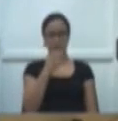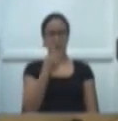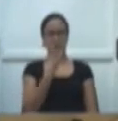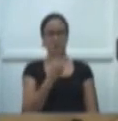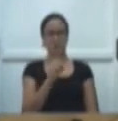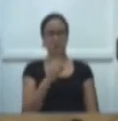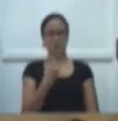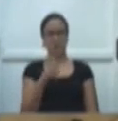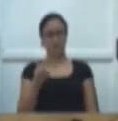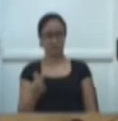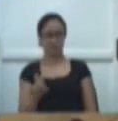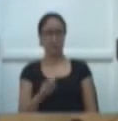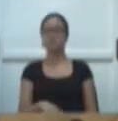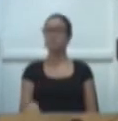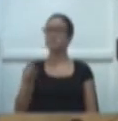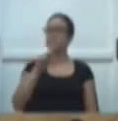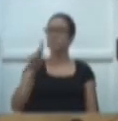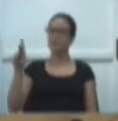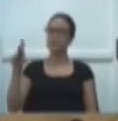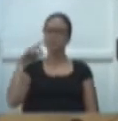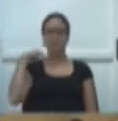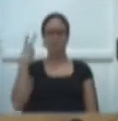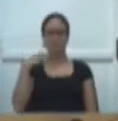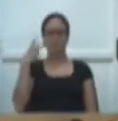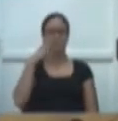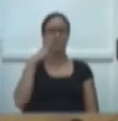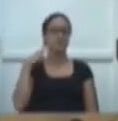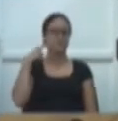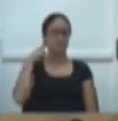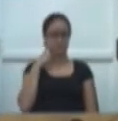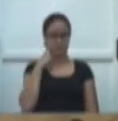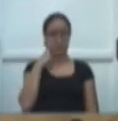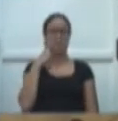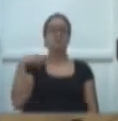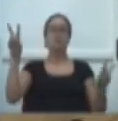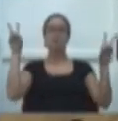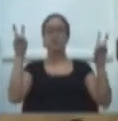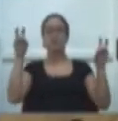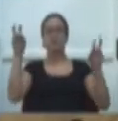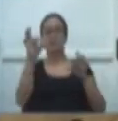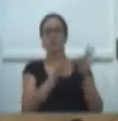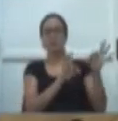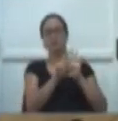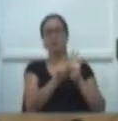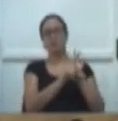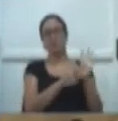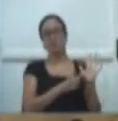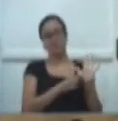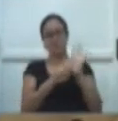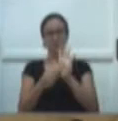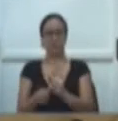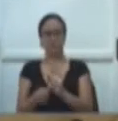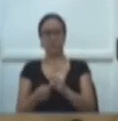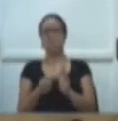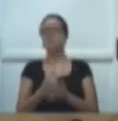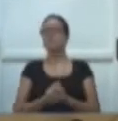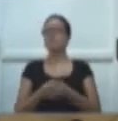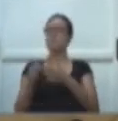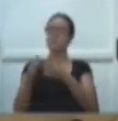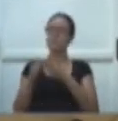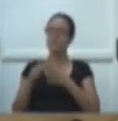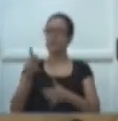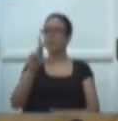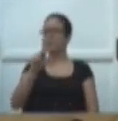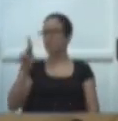presidente da Câmara Municipal de Limeira. Assunto: encaminha projeto de lei. Vimos a presença de Vossa Excelência e dos dignos vereadores